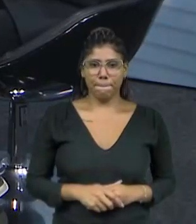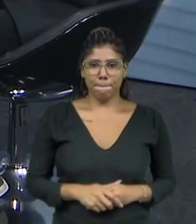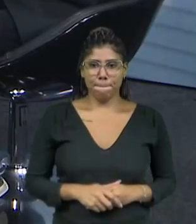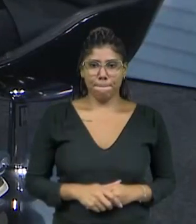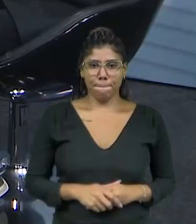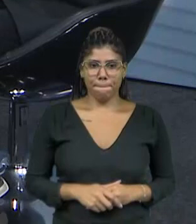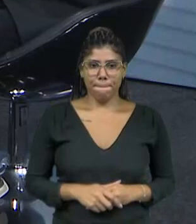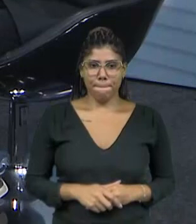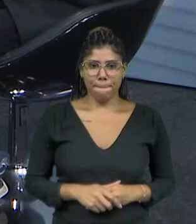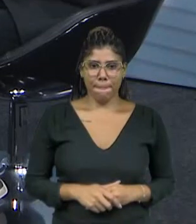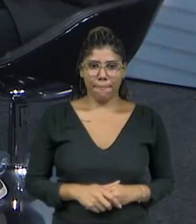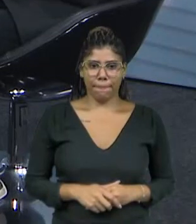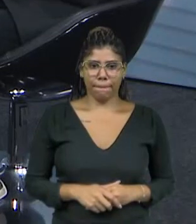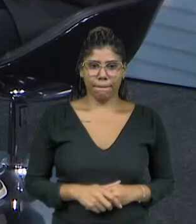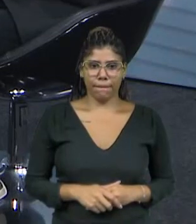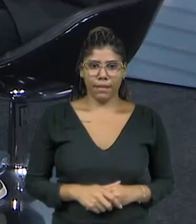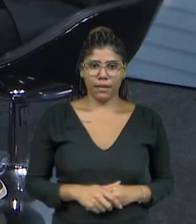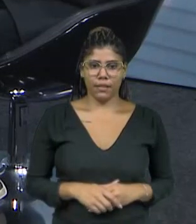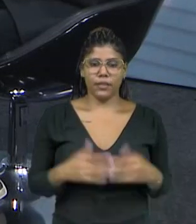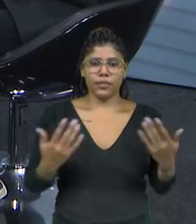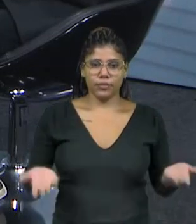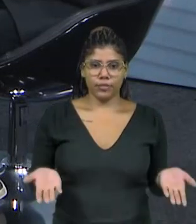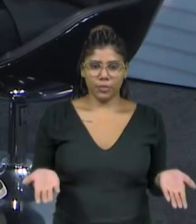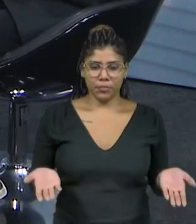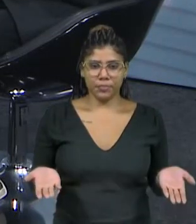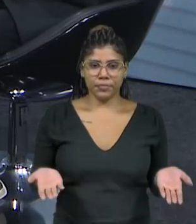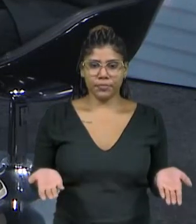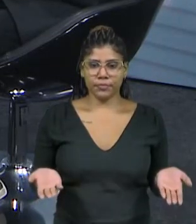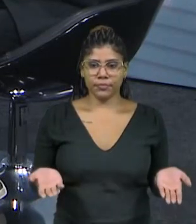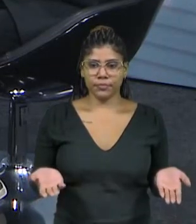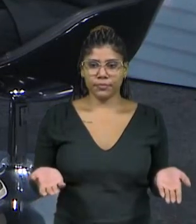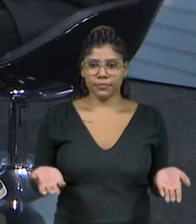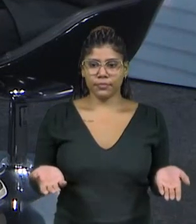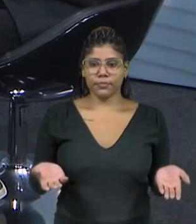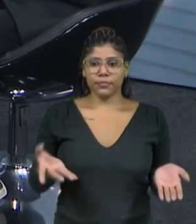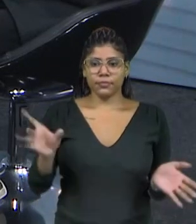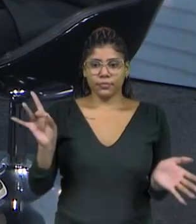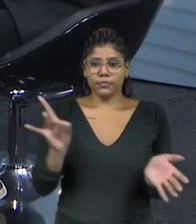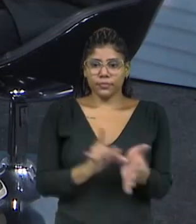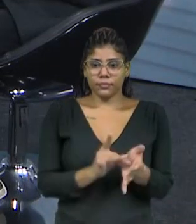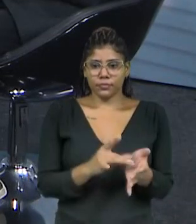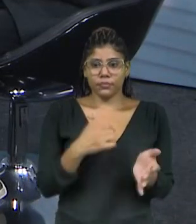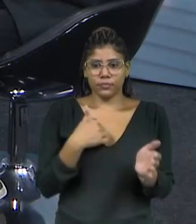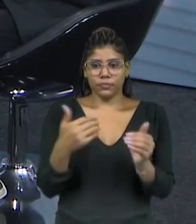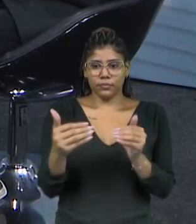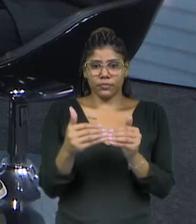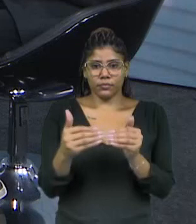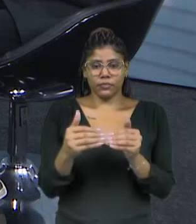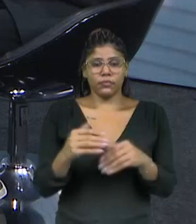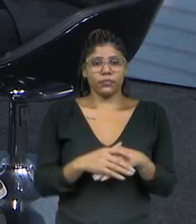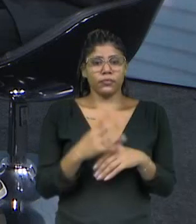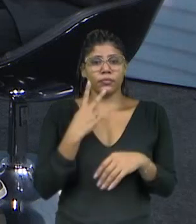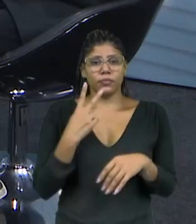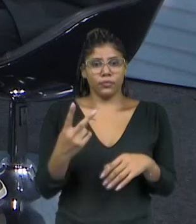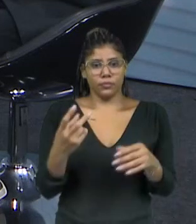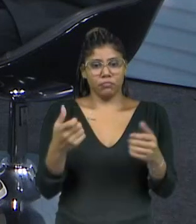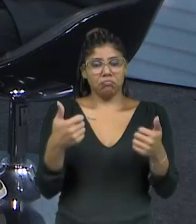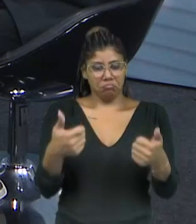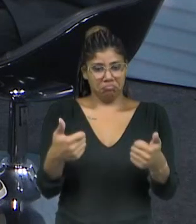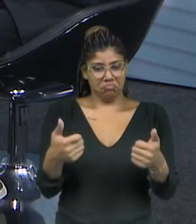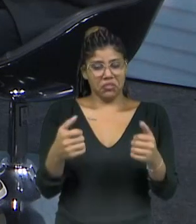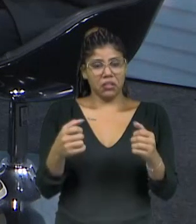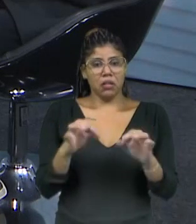Abastecido. Diga aí, Júlio. Então, complemente. Exatamente essa história. Quer dizer, você colocou muito bem.